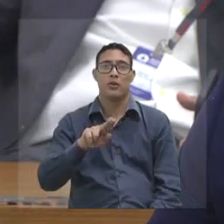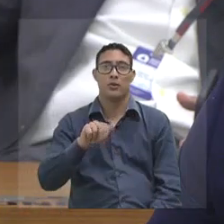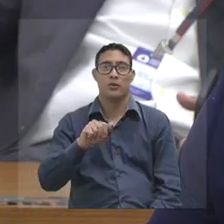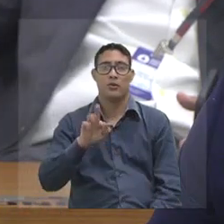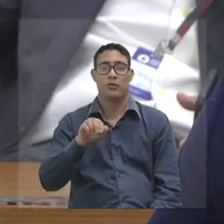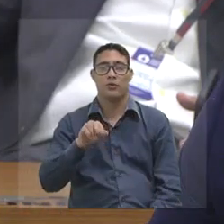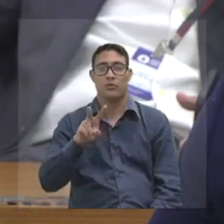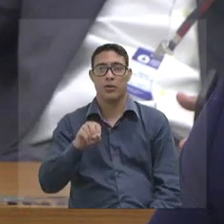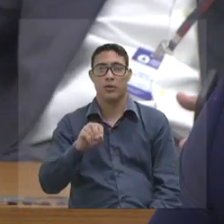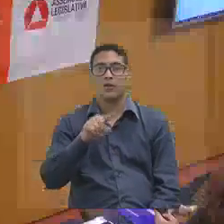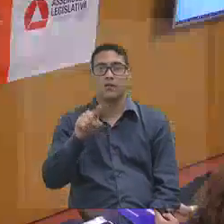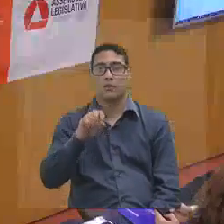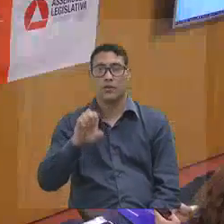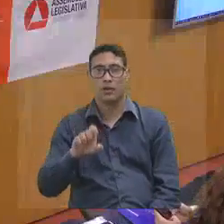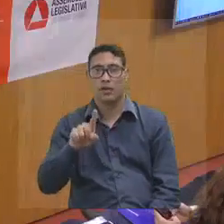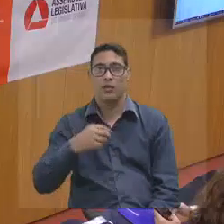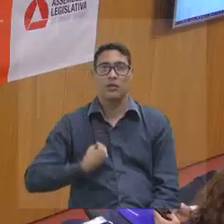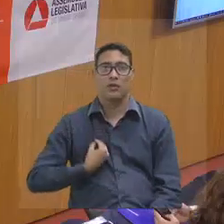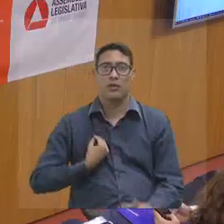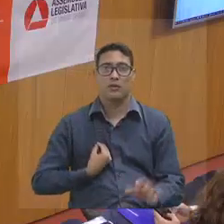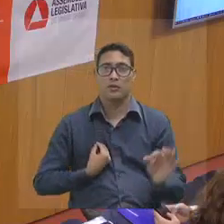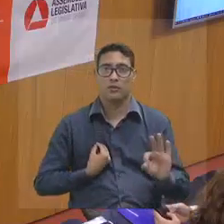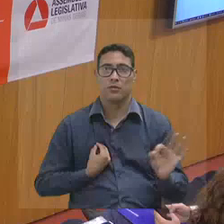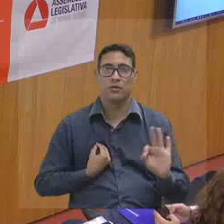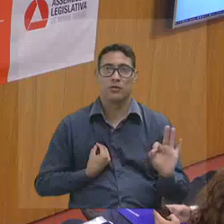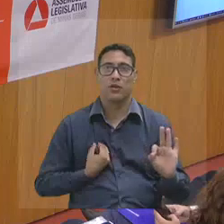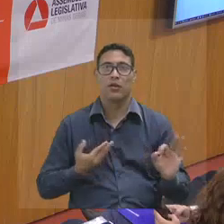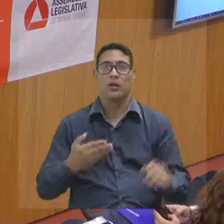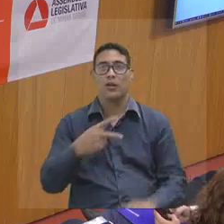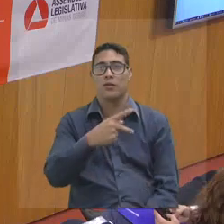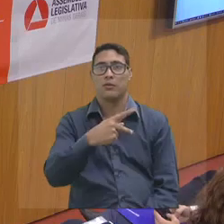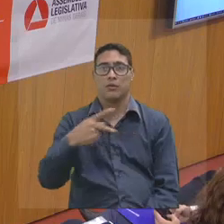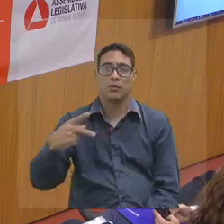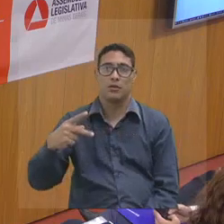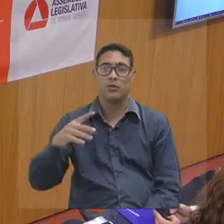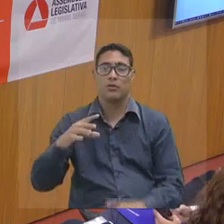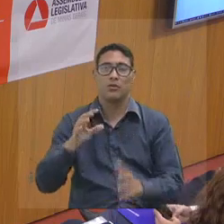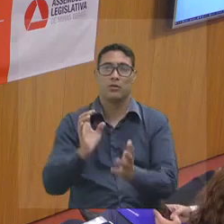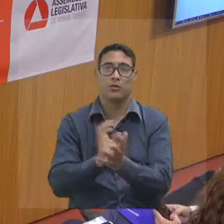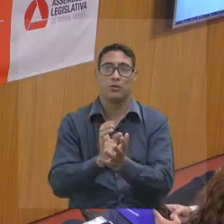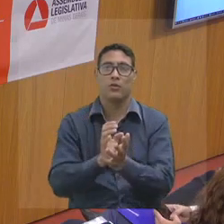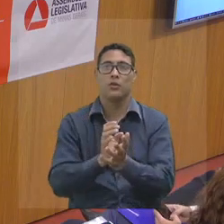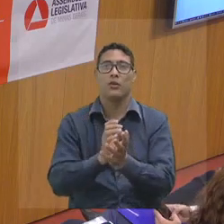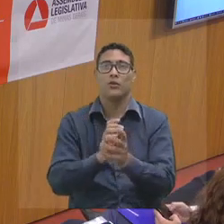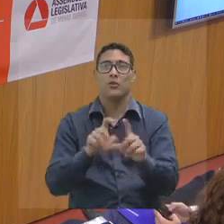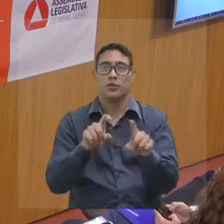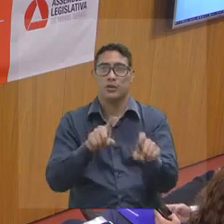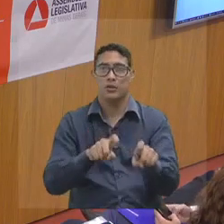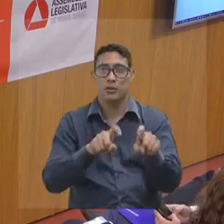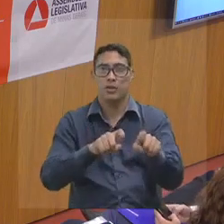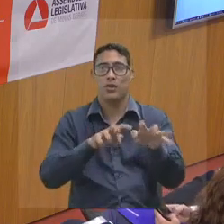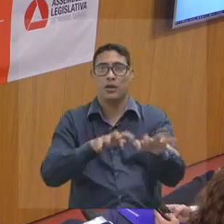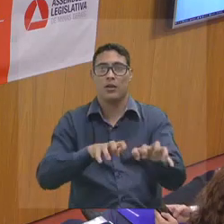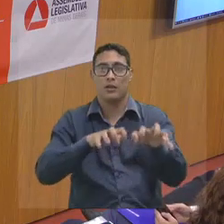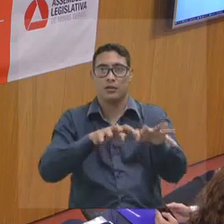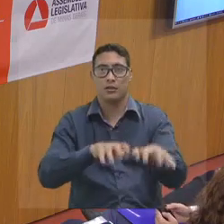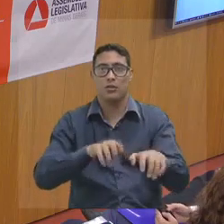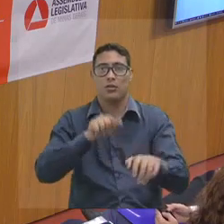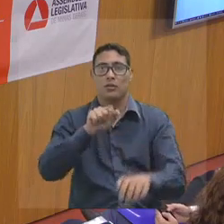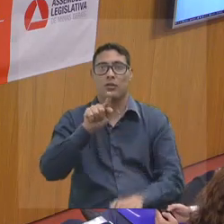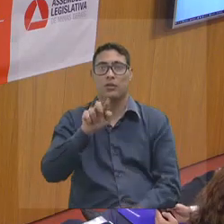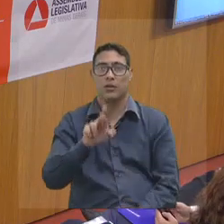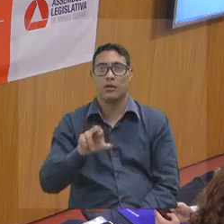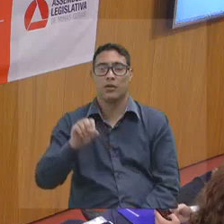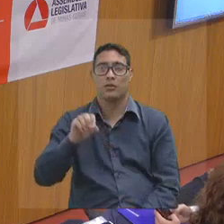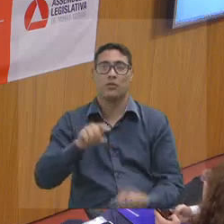viola também não está presente então agora presidente da Comissão de agricultura e agronegócio